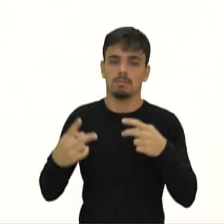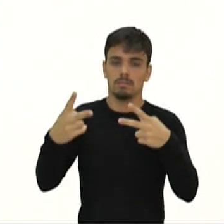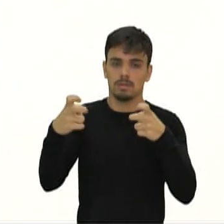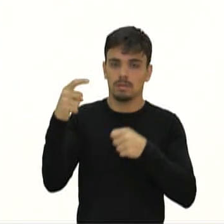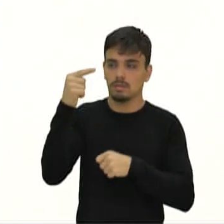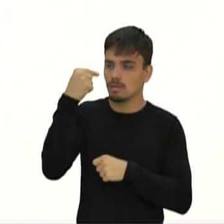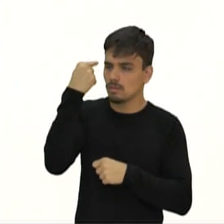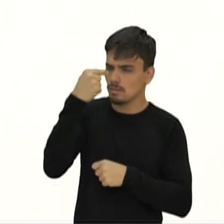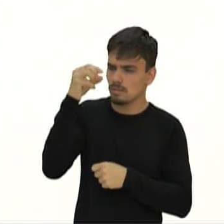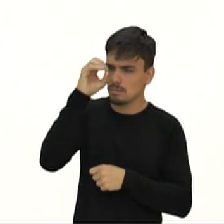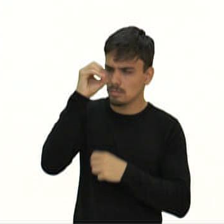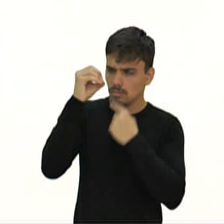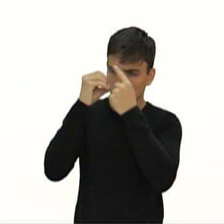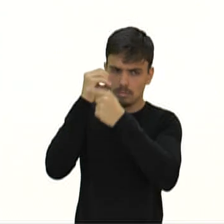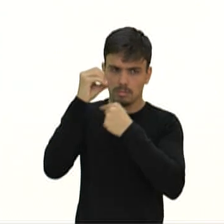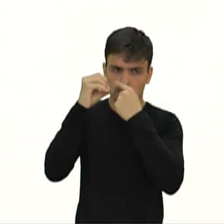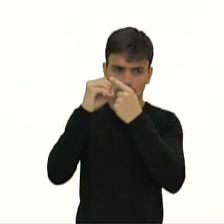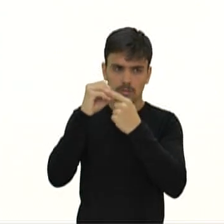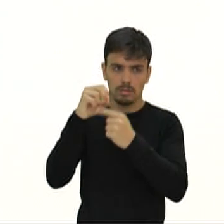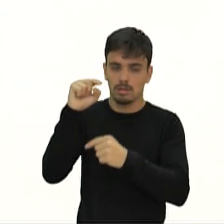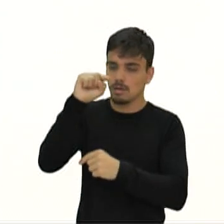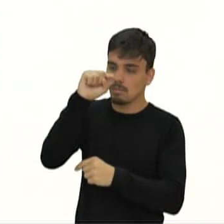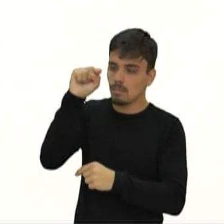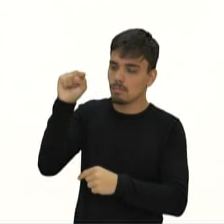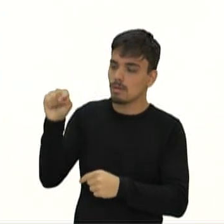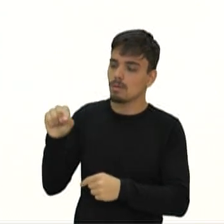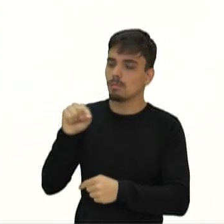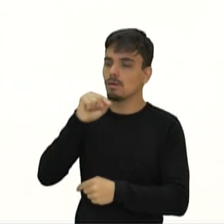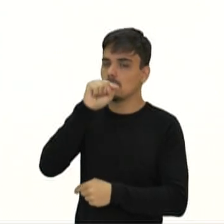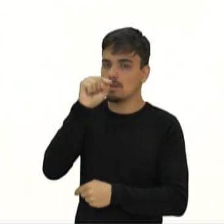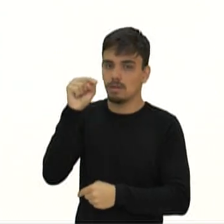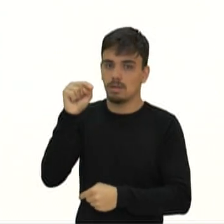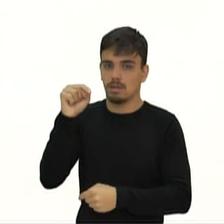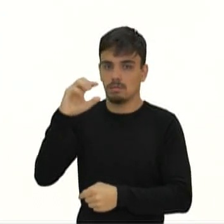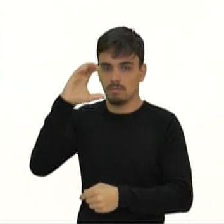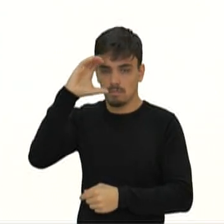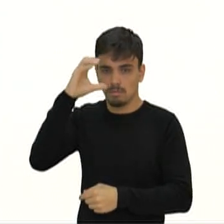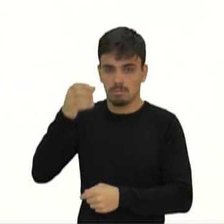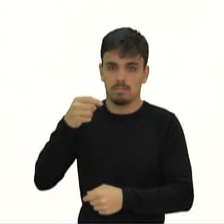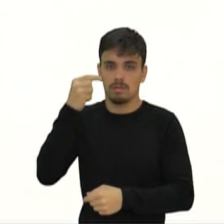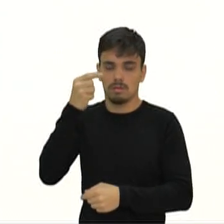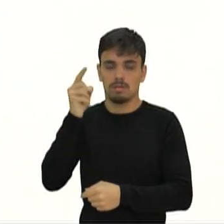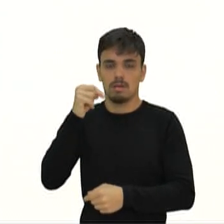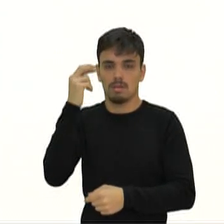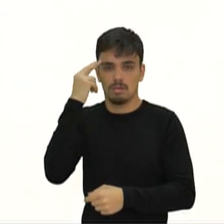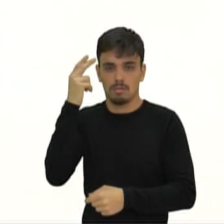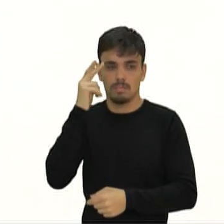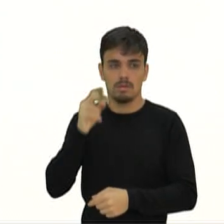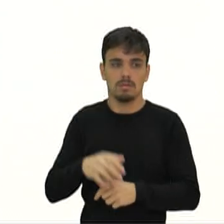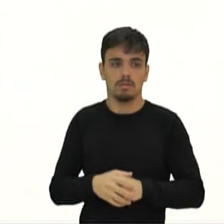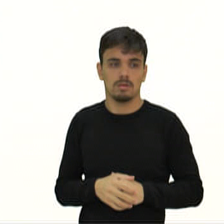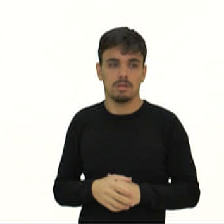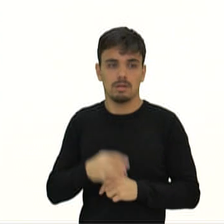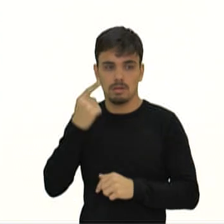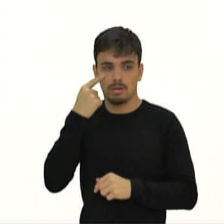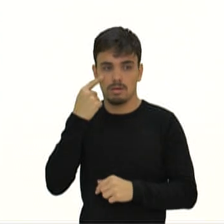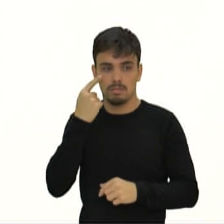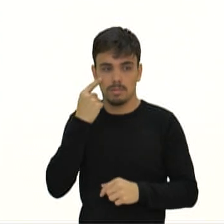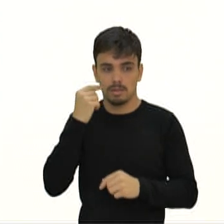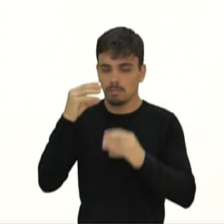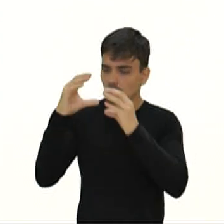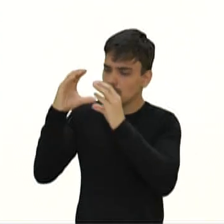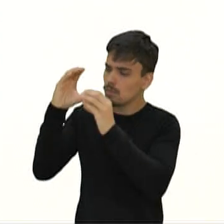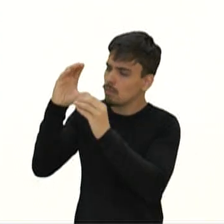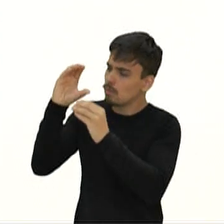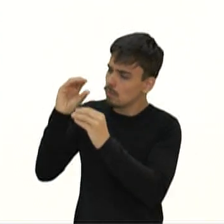que aquele pontilhado que tem é o formato convencional do olho, certo? Percebam que ele está um pouco mais achatado, ele está